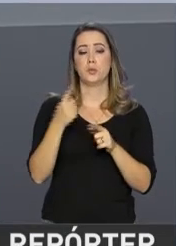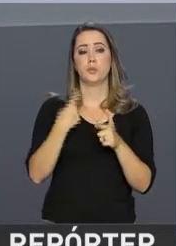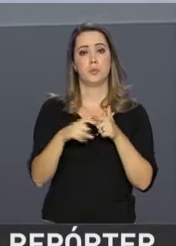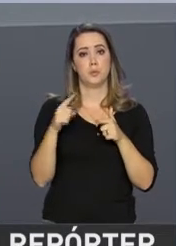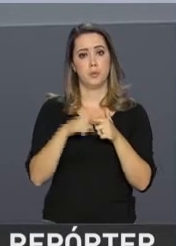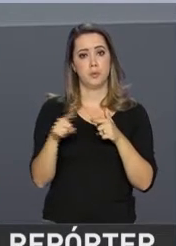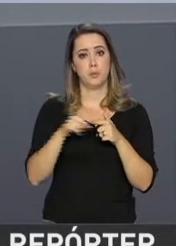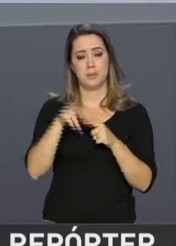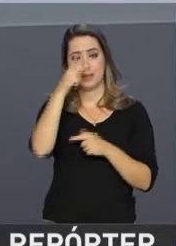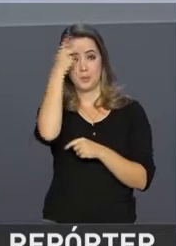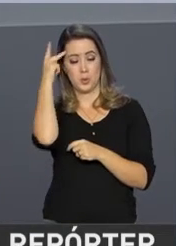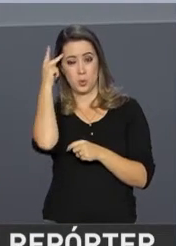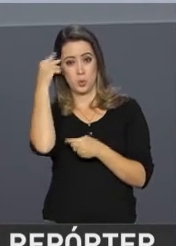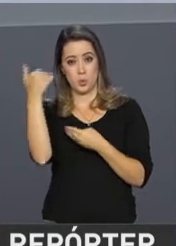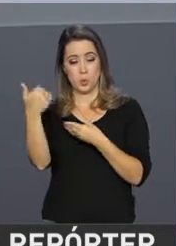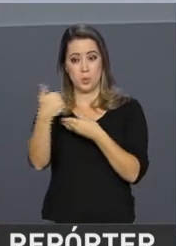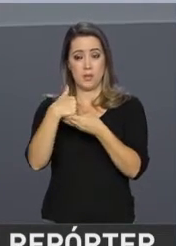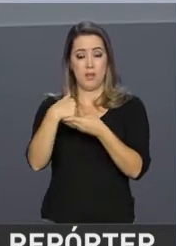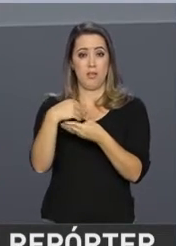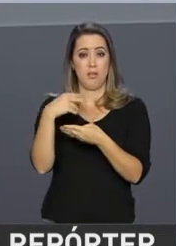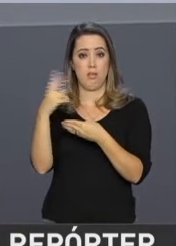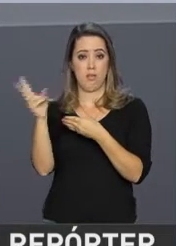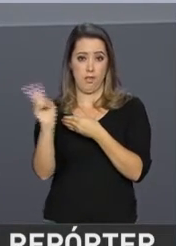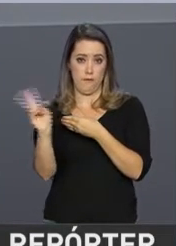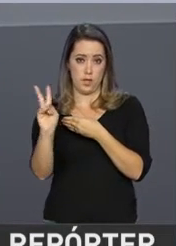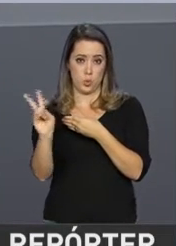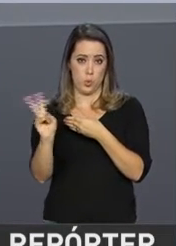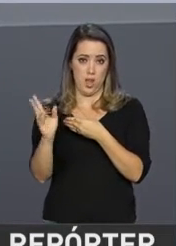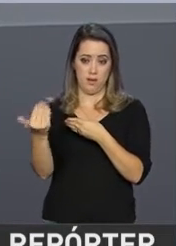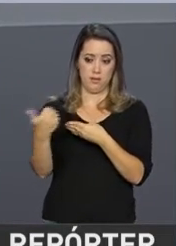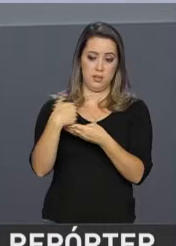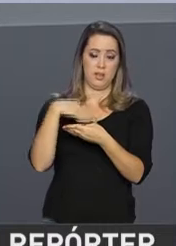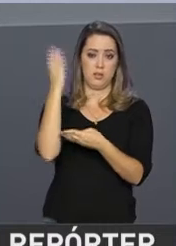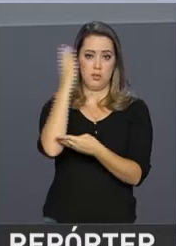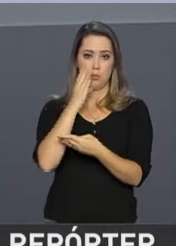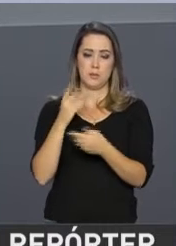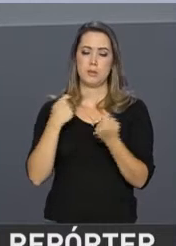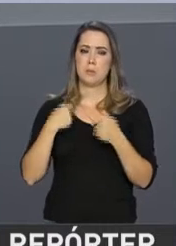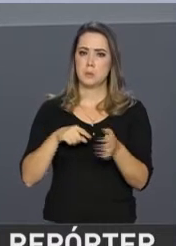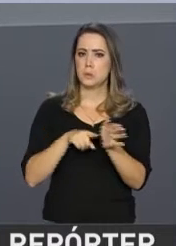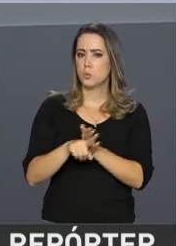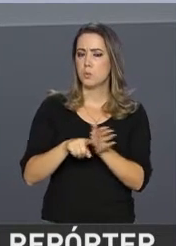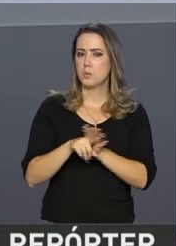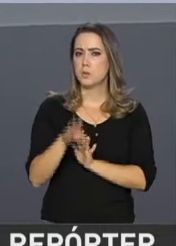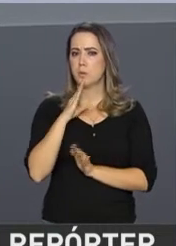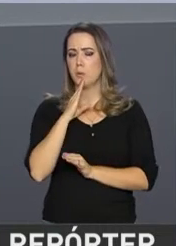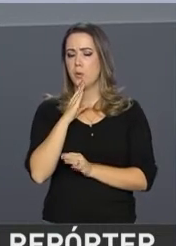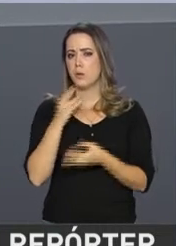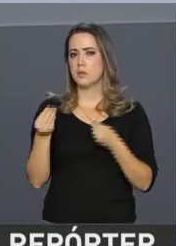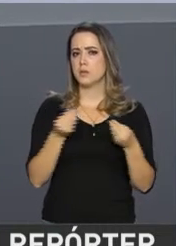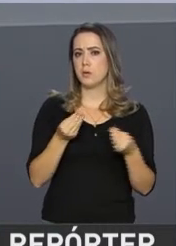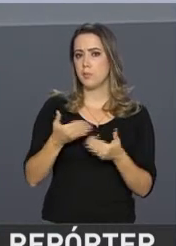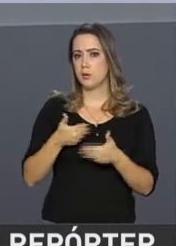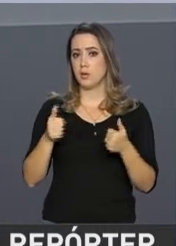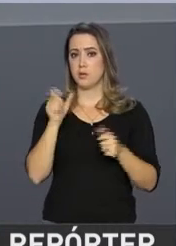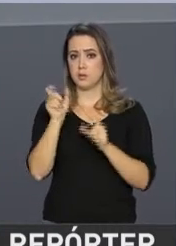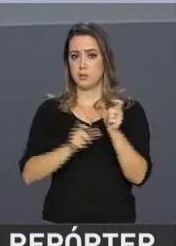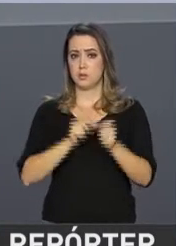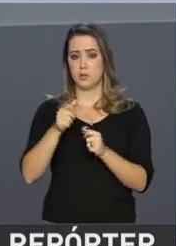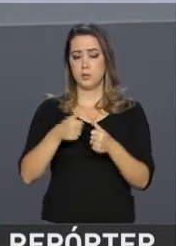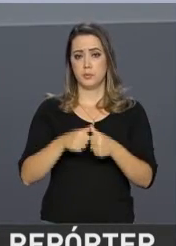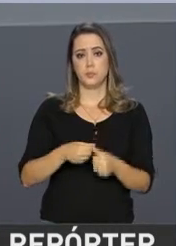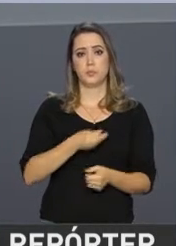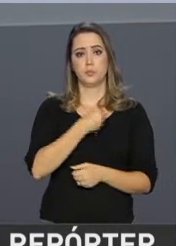dos imigrantes venezuelanos o ministro explicou que será realizado um censo para conhecer melhor essas pessoas que estão no brasil